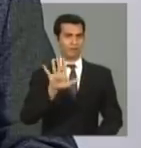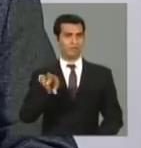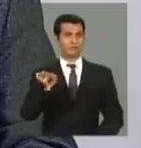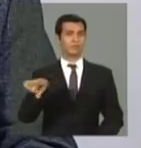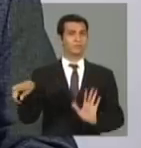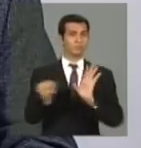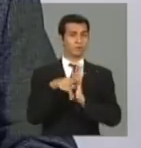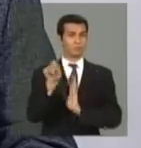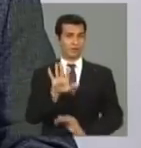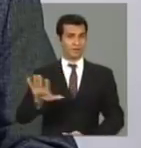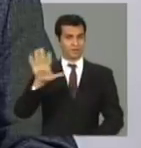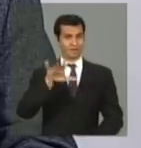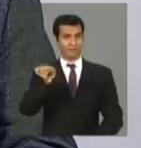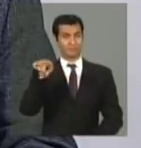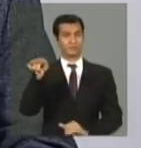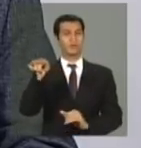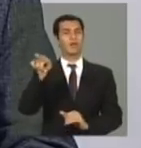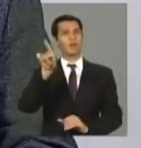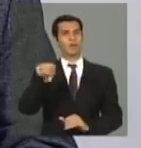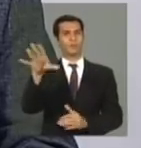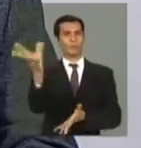pasta instrução